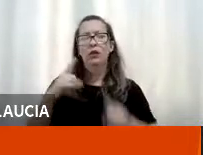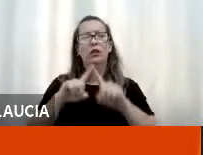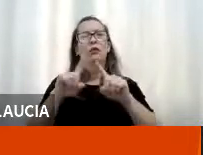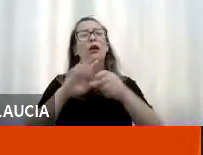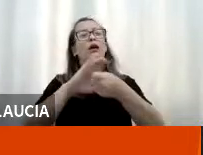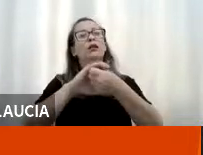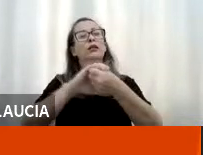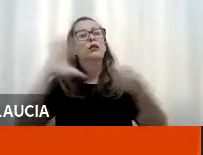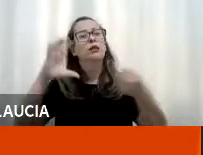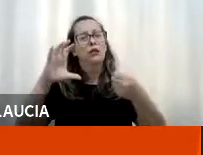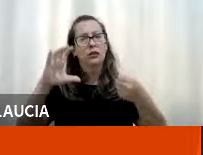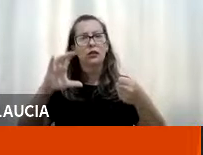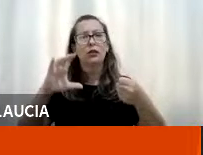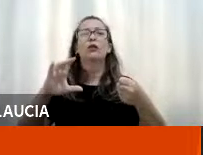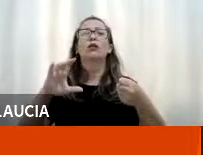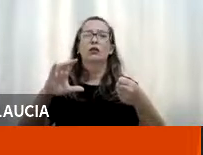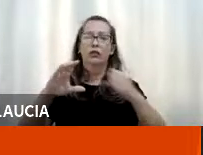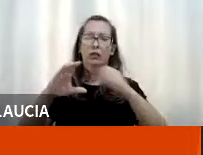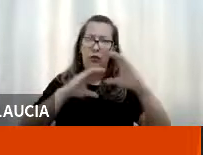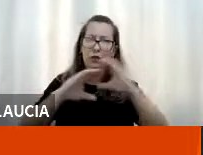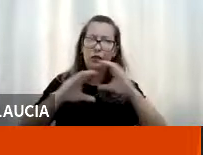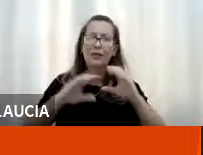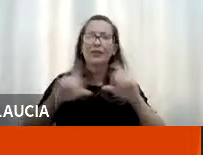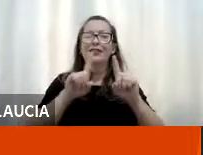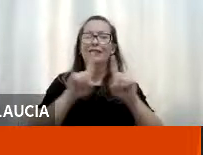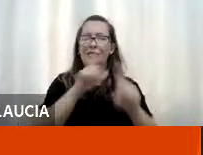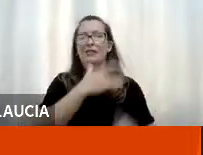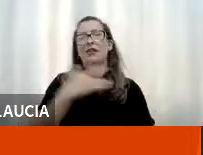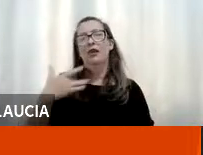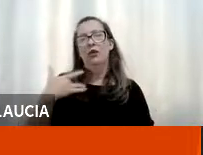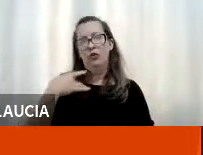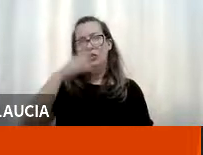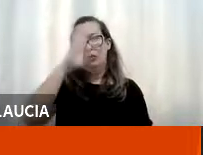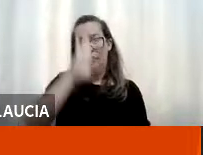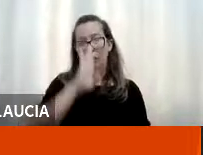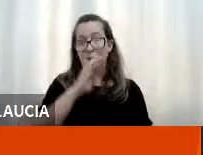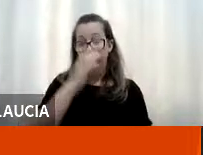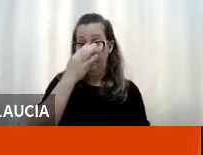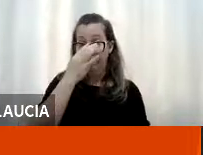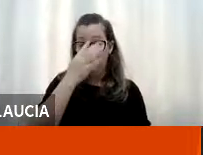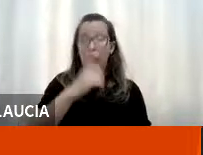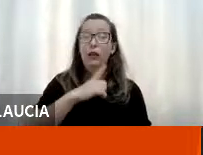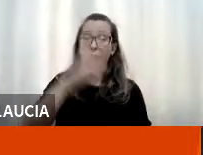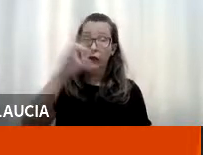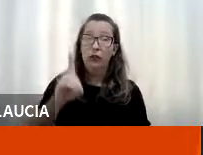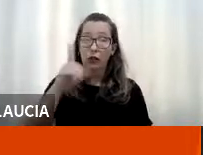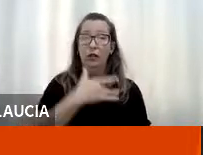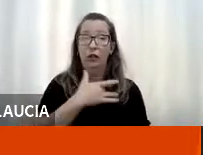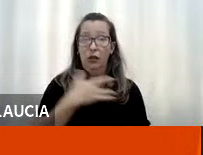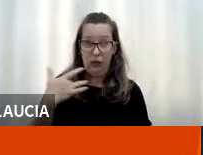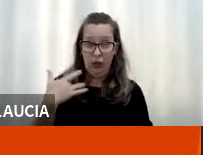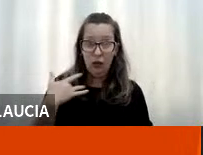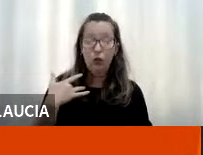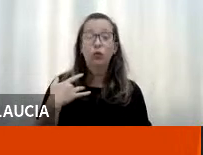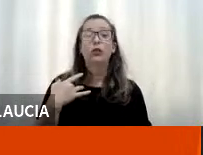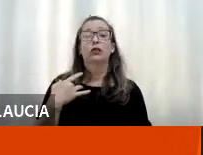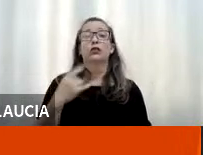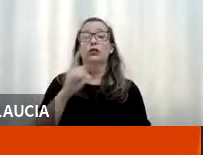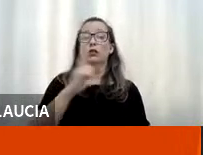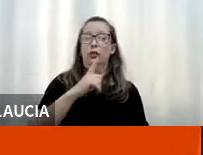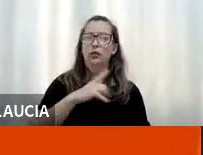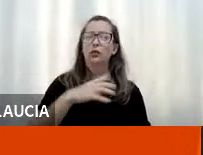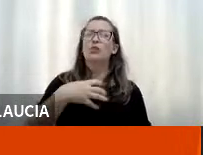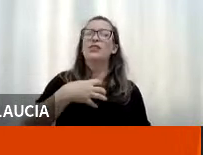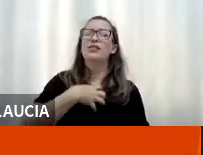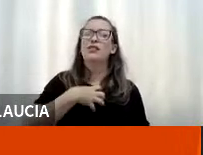comunicação e a comunicação pública. O direito à saúde, em seu sentido ampliado, que